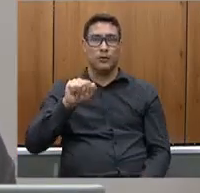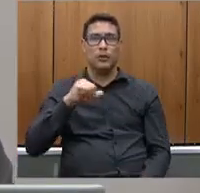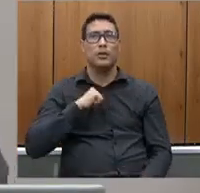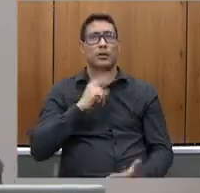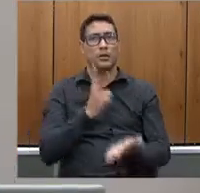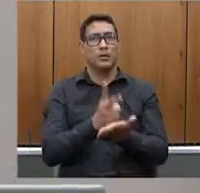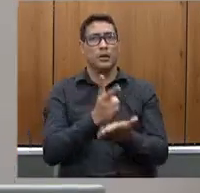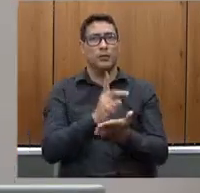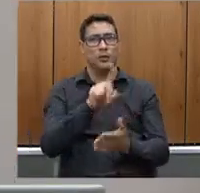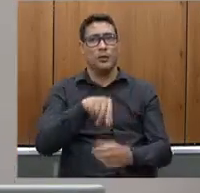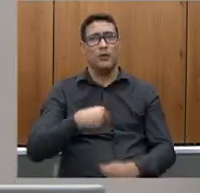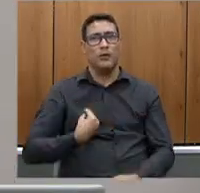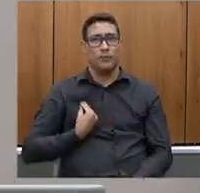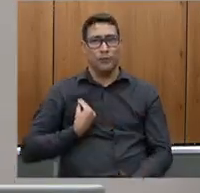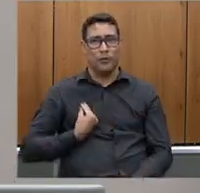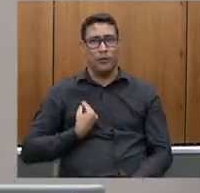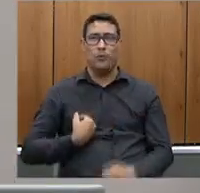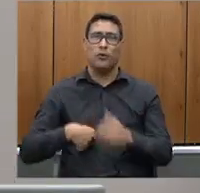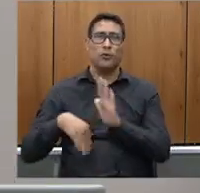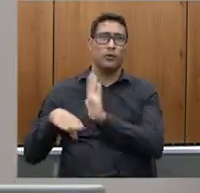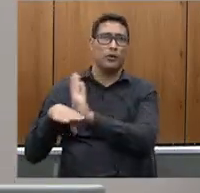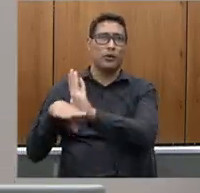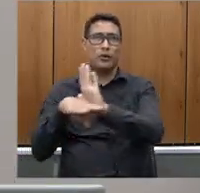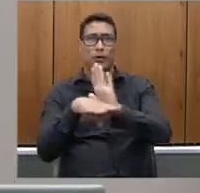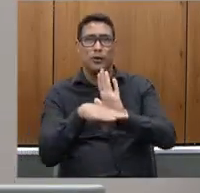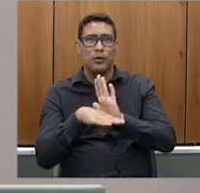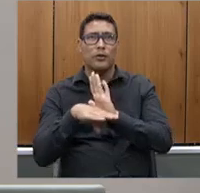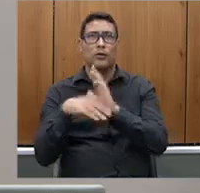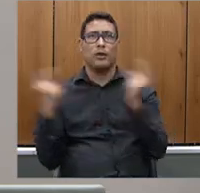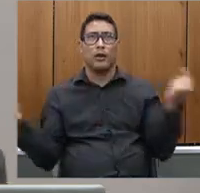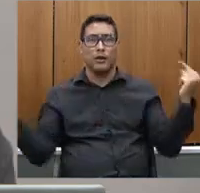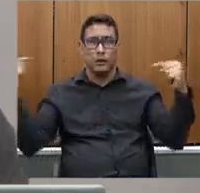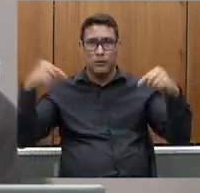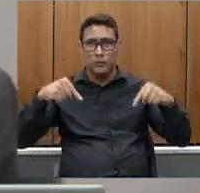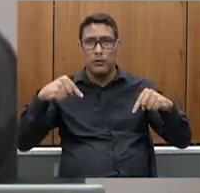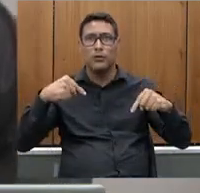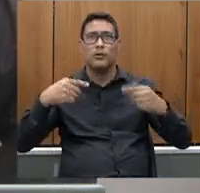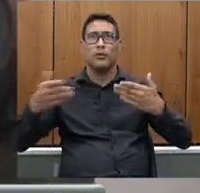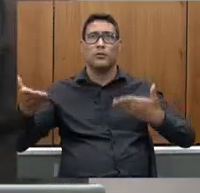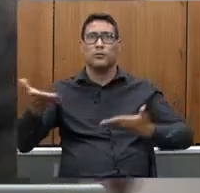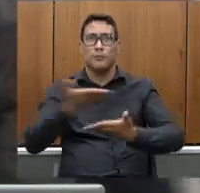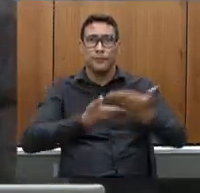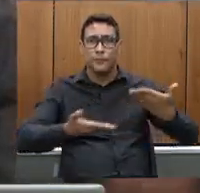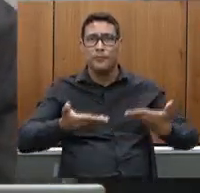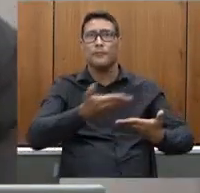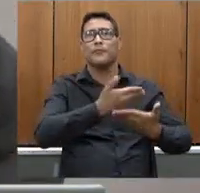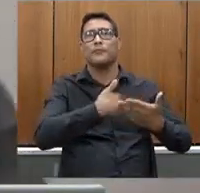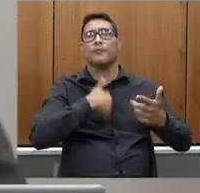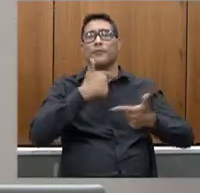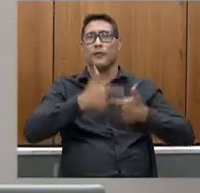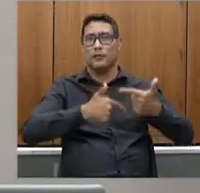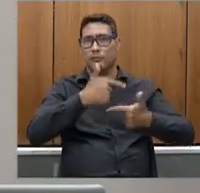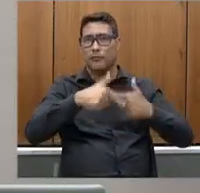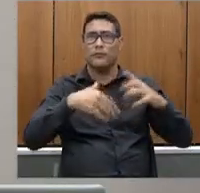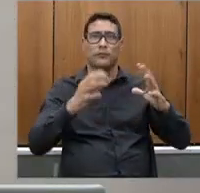para dia ajudar no colo comparecer e sempre engrandecer nos trabalhos da comissão de Segurança Pública Eu que